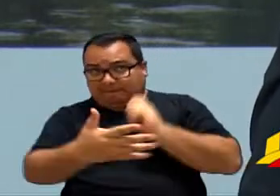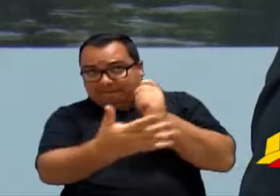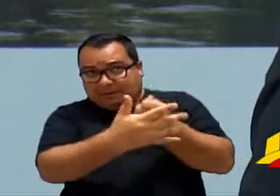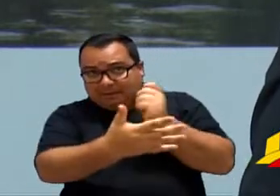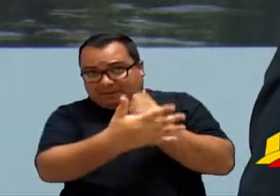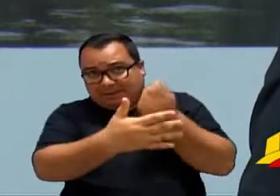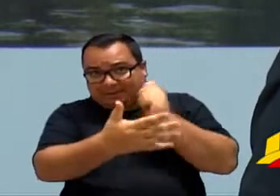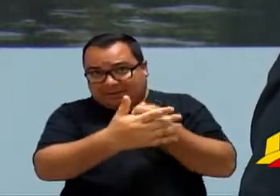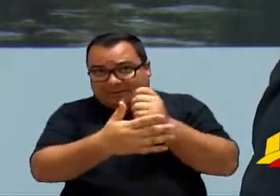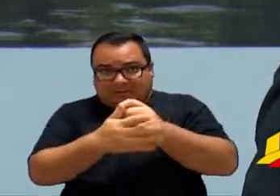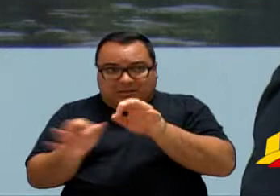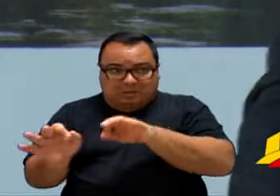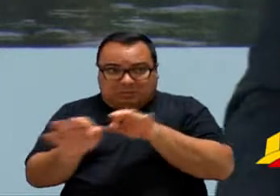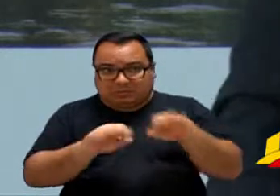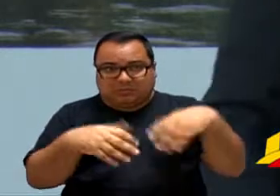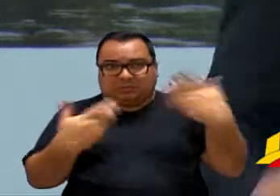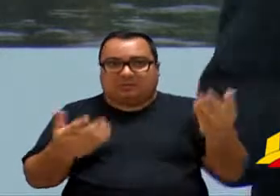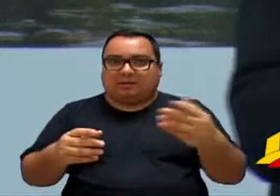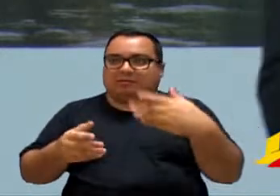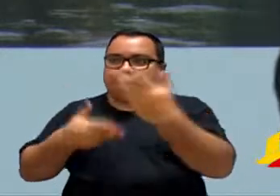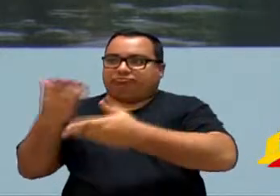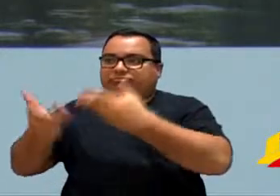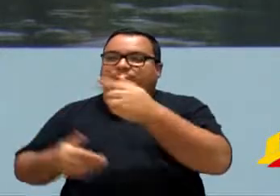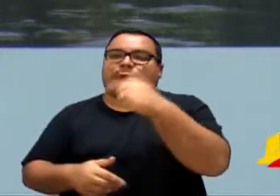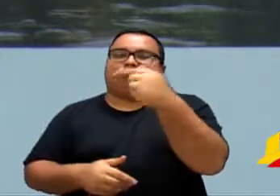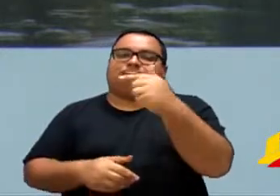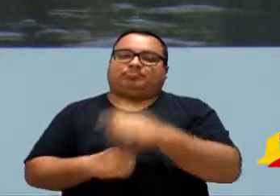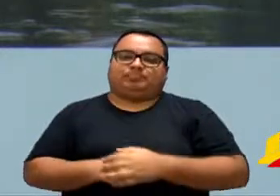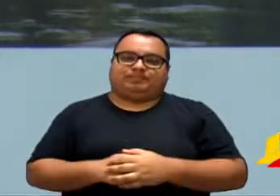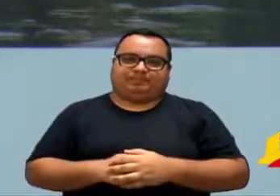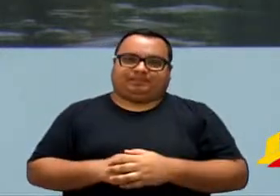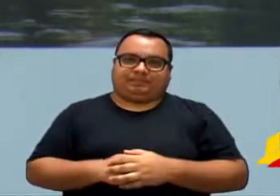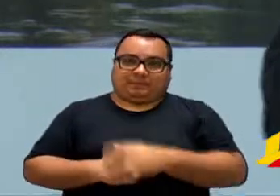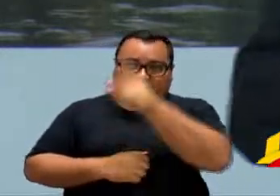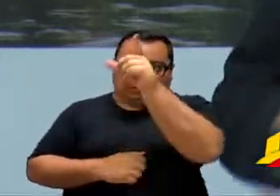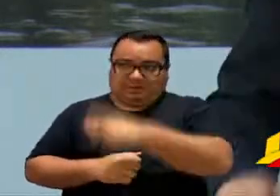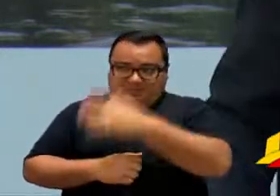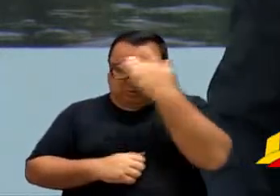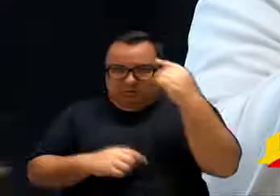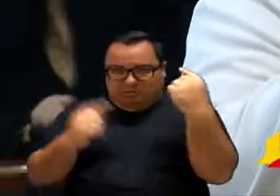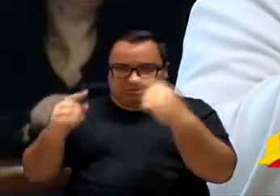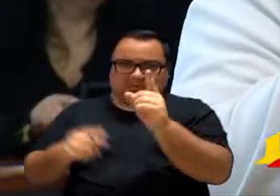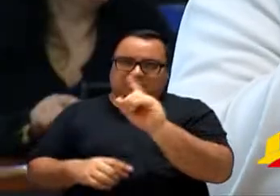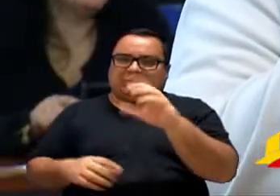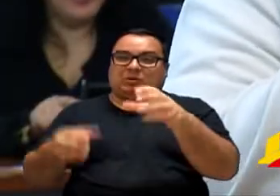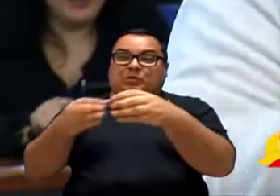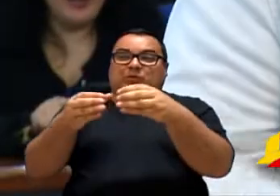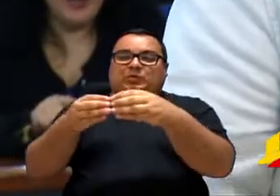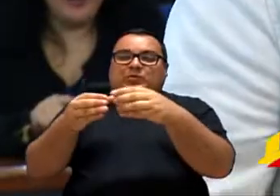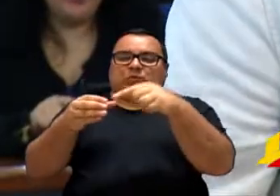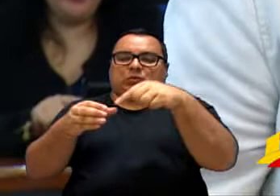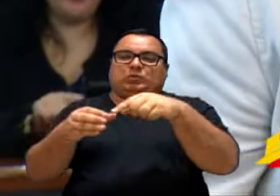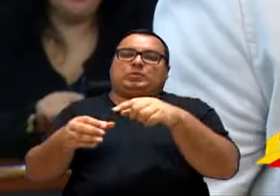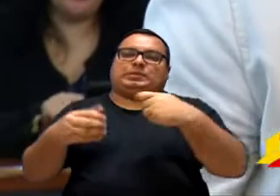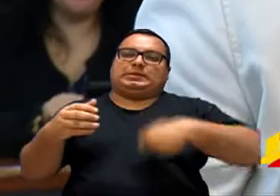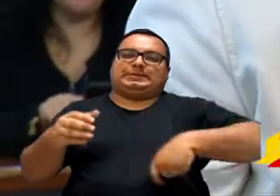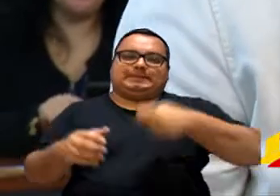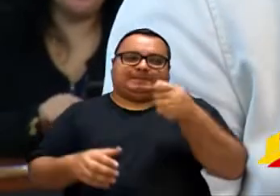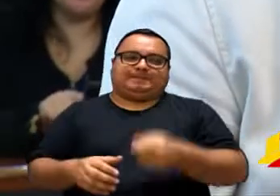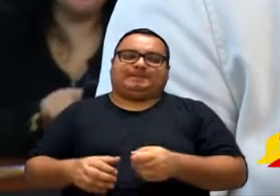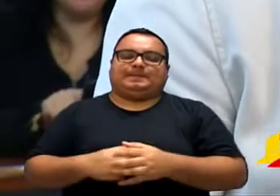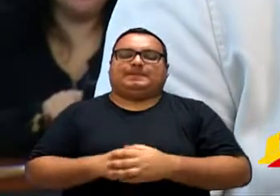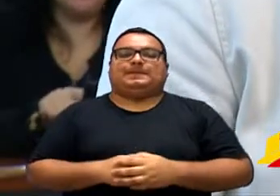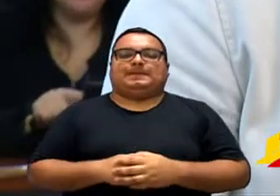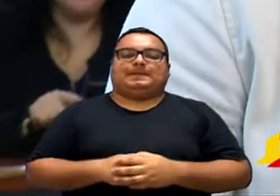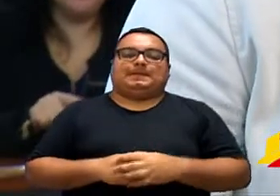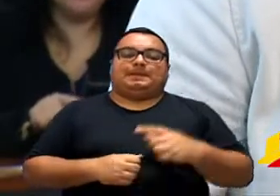uma cirurgia e não conseguem torneio eu só quero é pessoal é administrativo é eu tenho duas observações a fazer na fala do Vereador